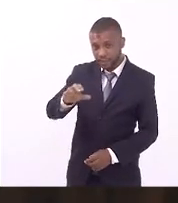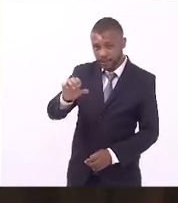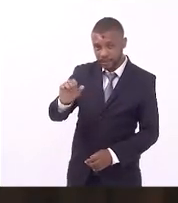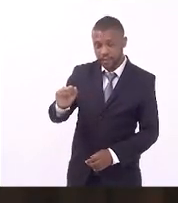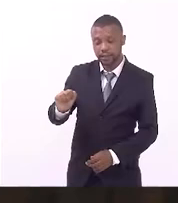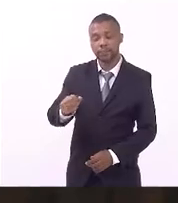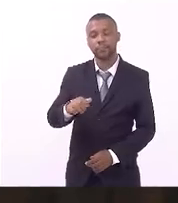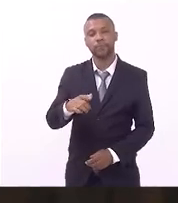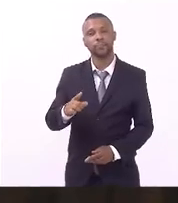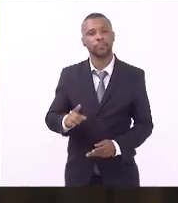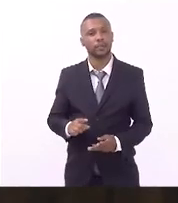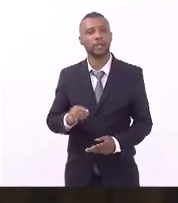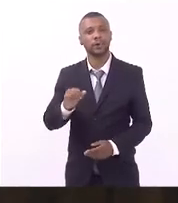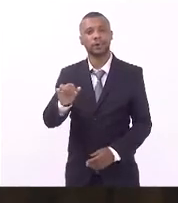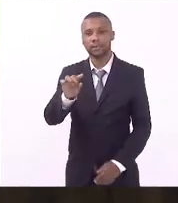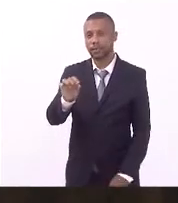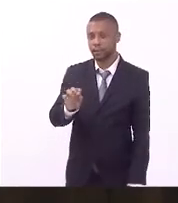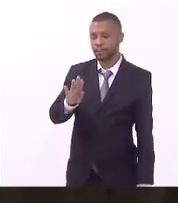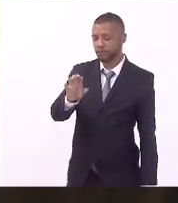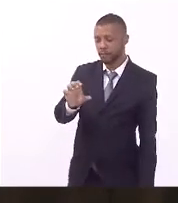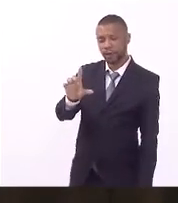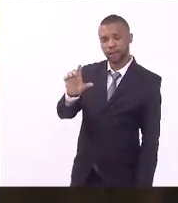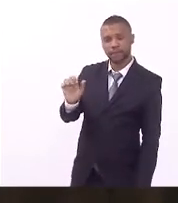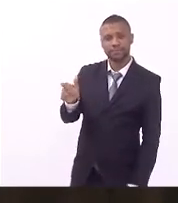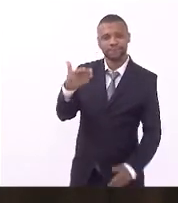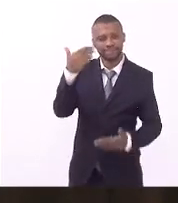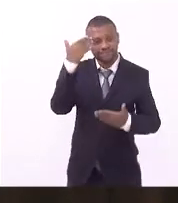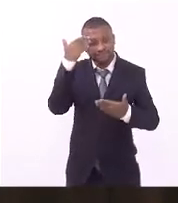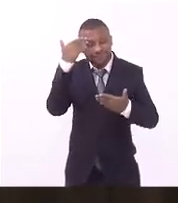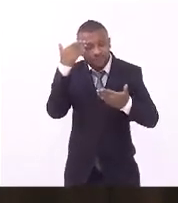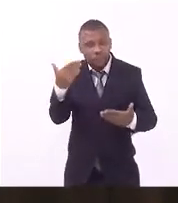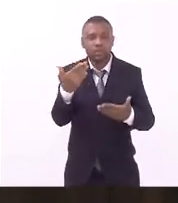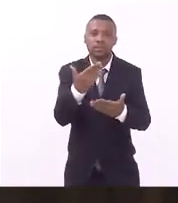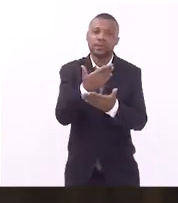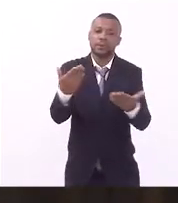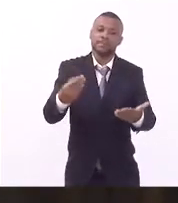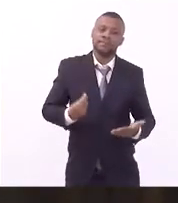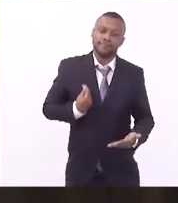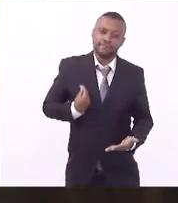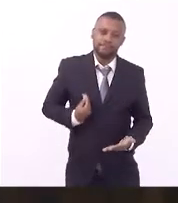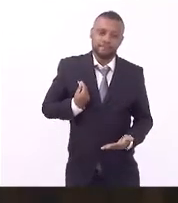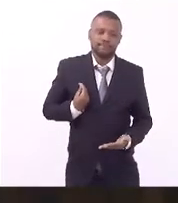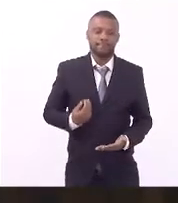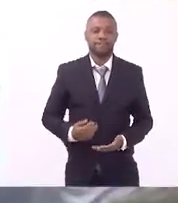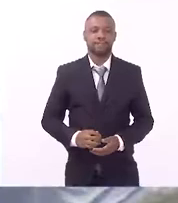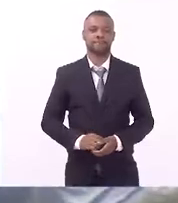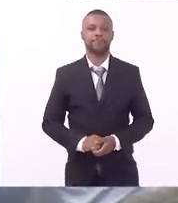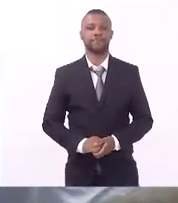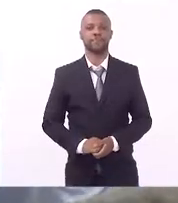Lopes Figueiredo. Muito obrigada pela presença de vocês nessa noite.